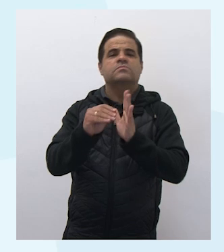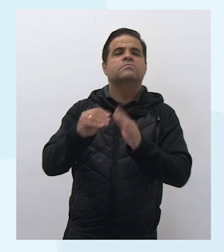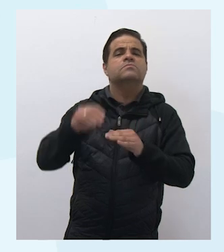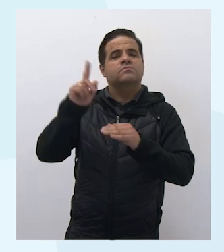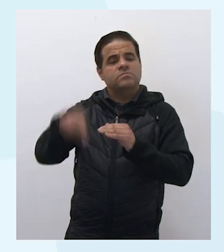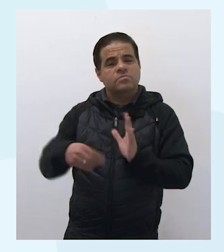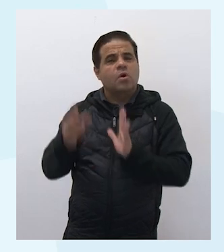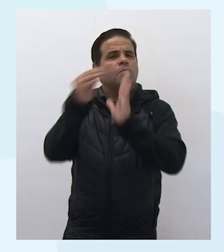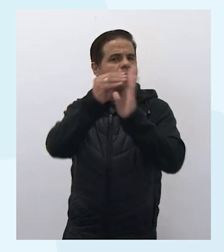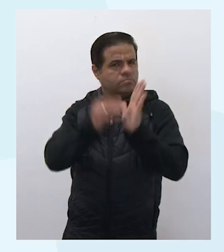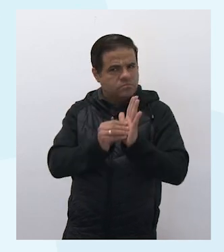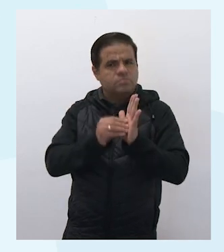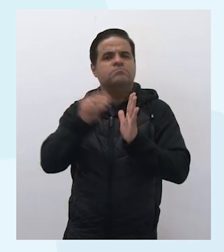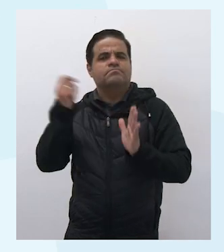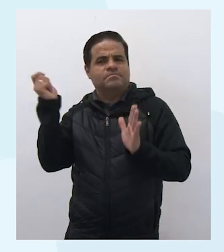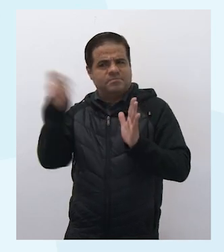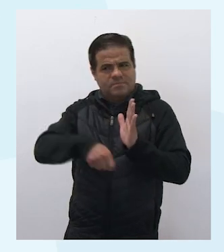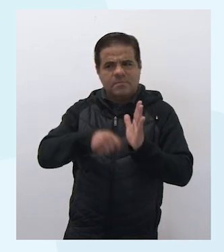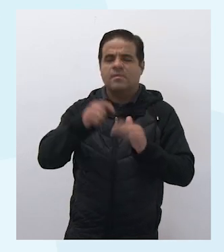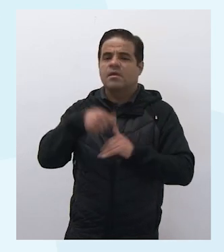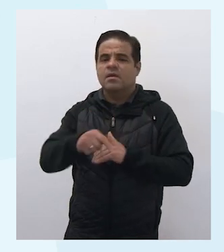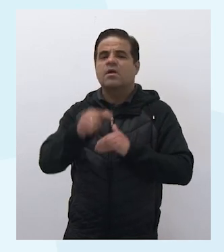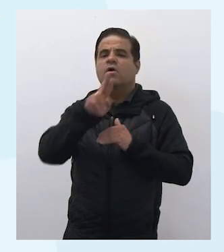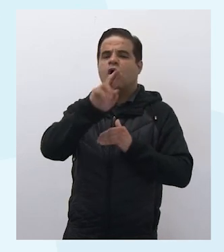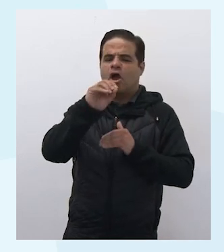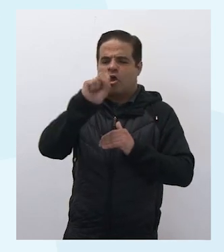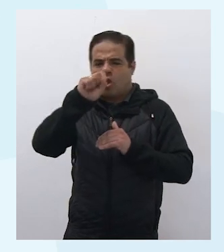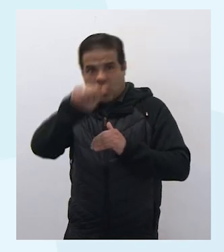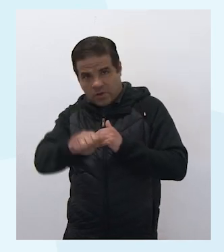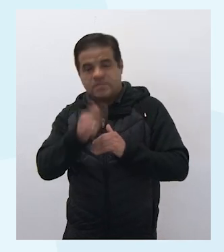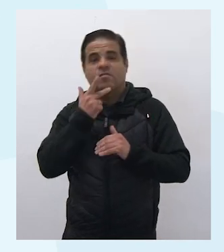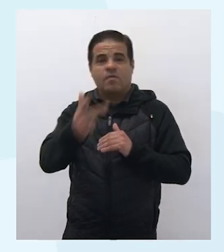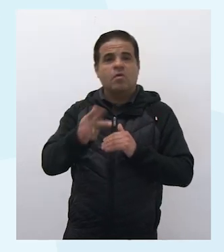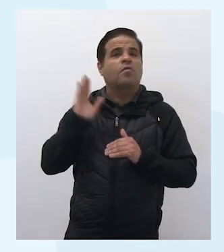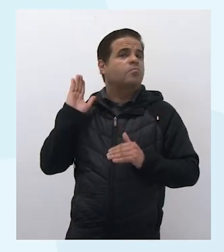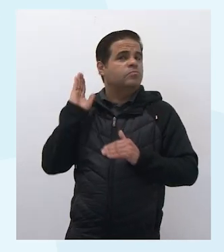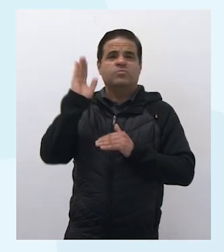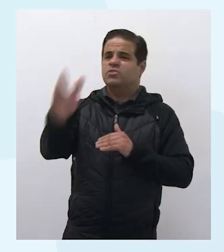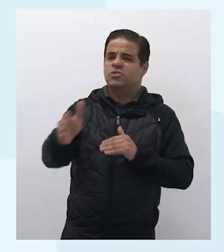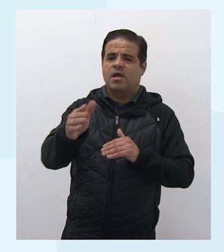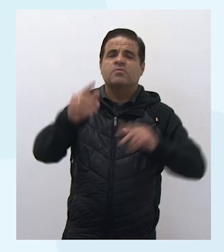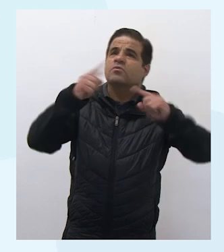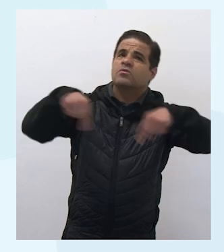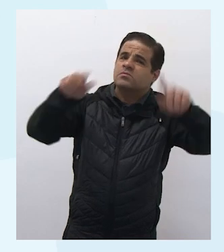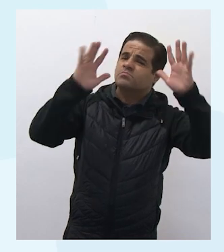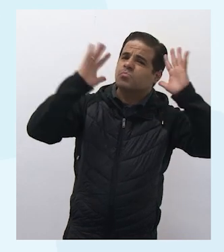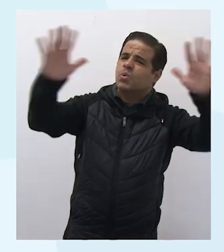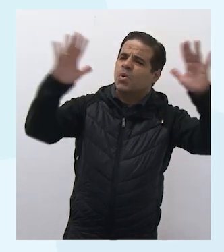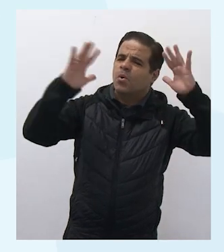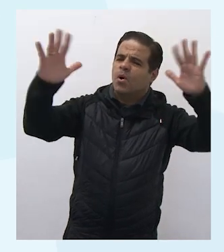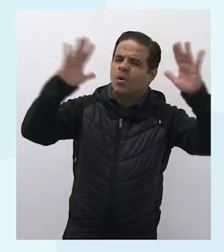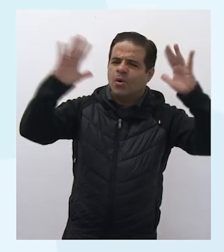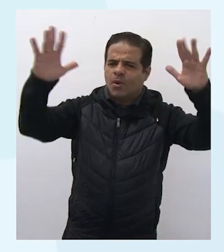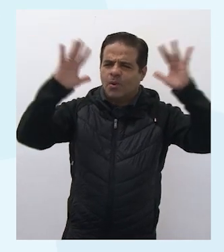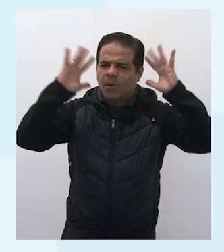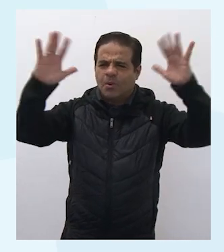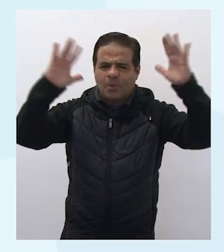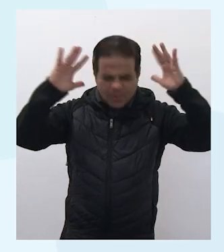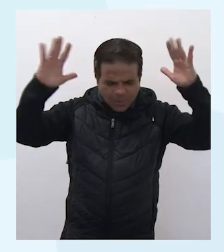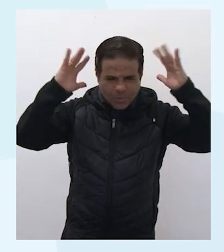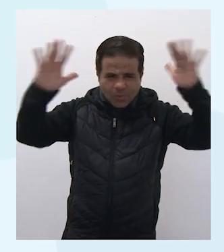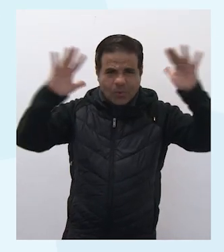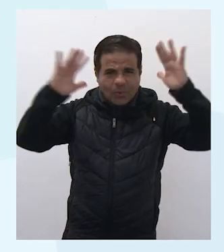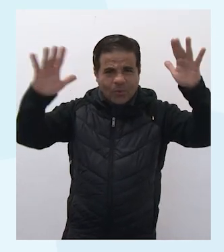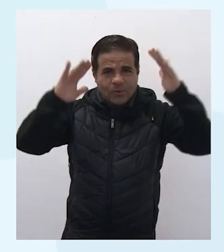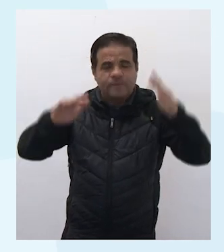O pontual é muito legal. Pontual, que é o que a Rosa acabou de falar. Vamos direto àquele ponto, vamos pensar só nisso aqui, nesse momento.